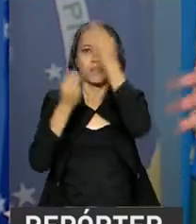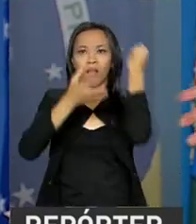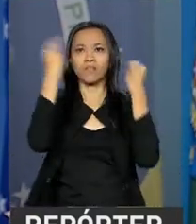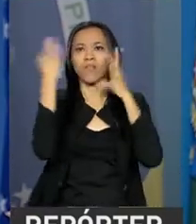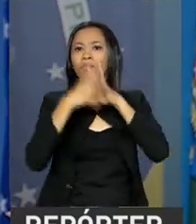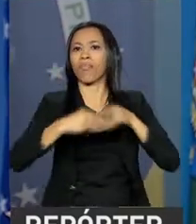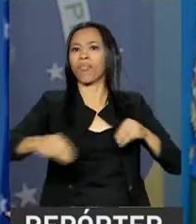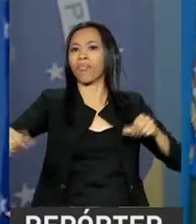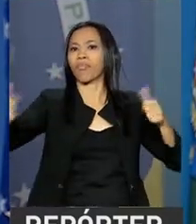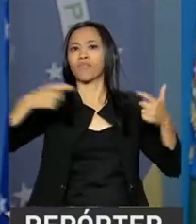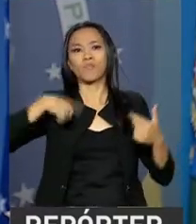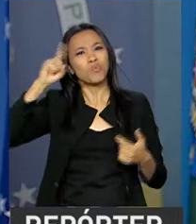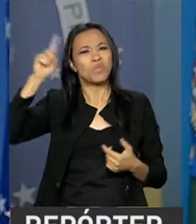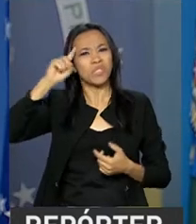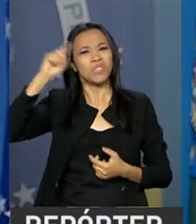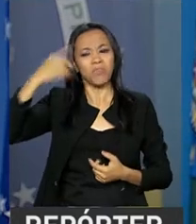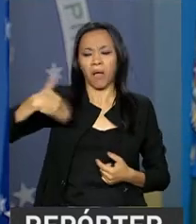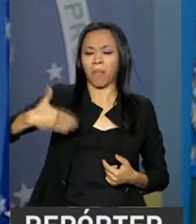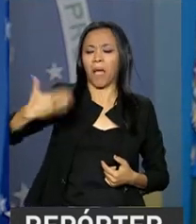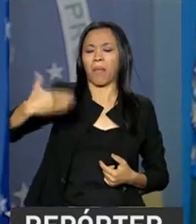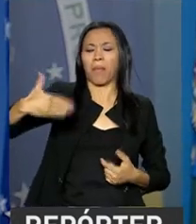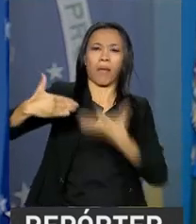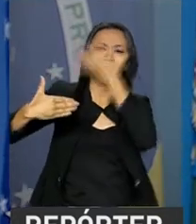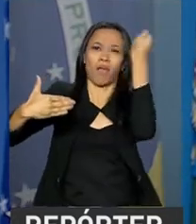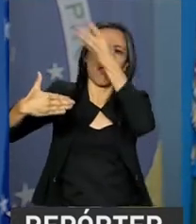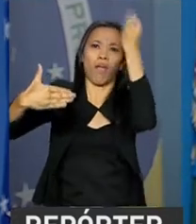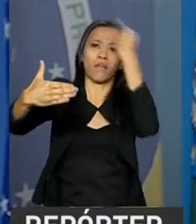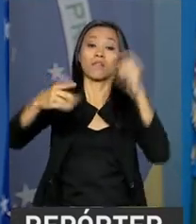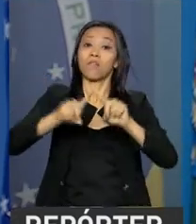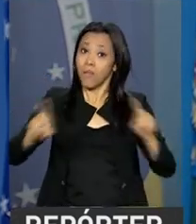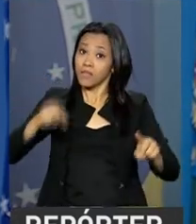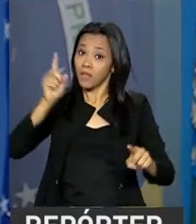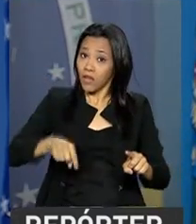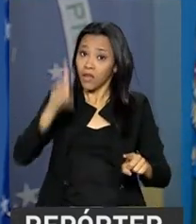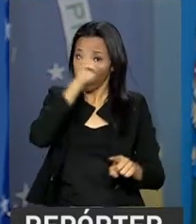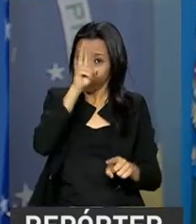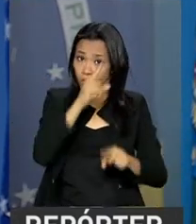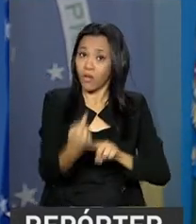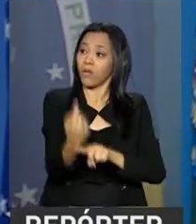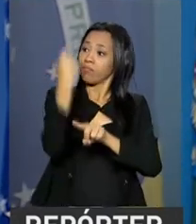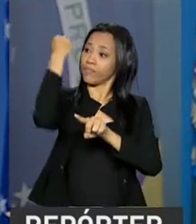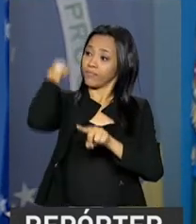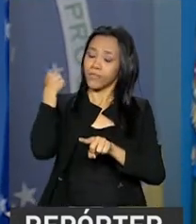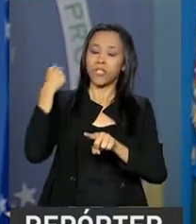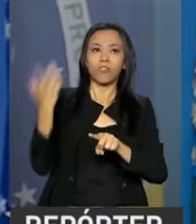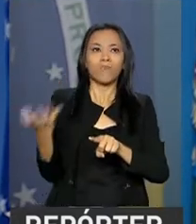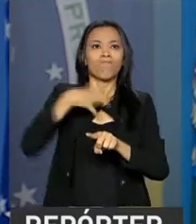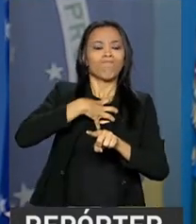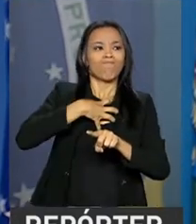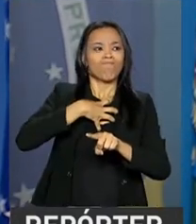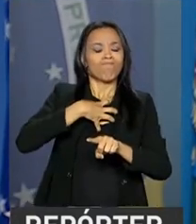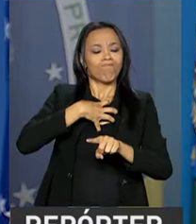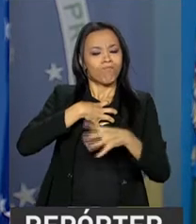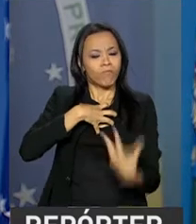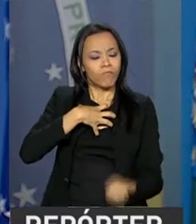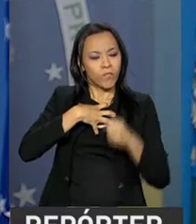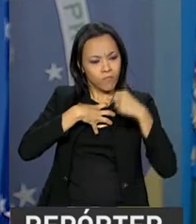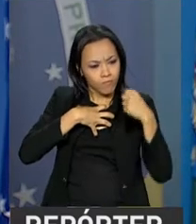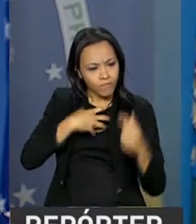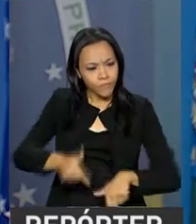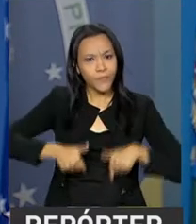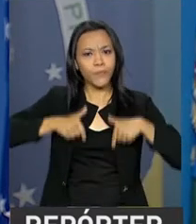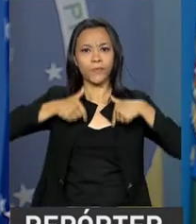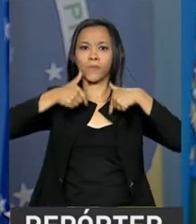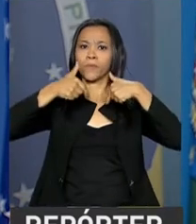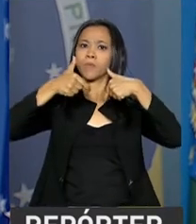da modernidade até as variedades são os fatos históricos anteriores que nos mobilizam para no presente e